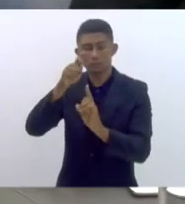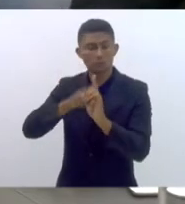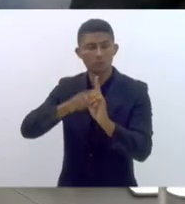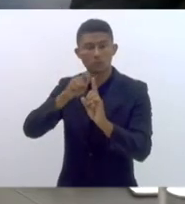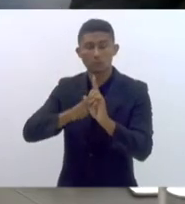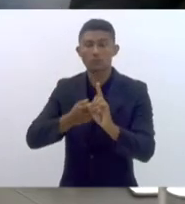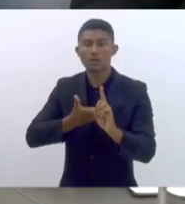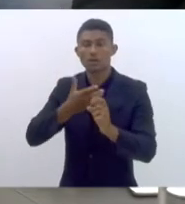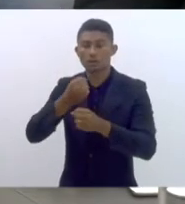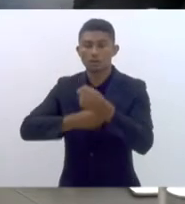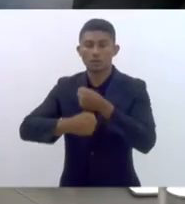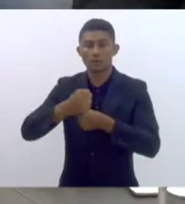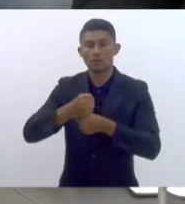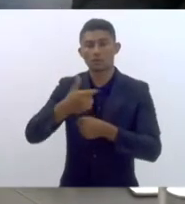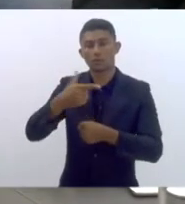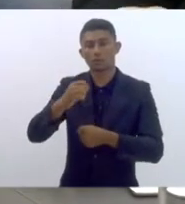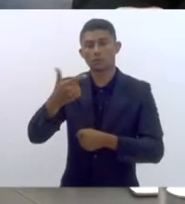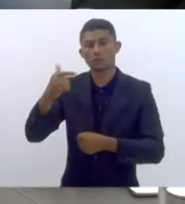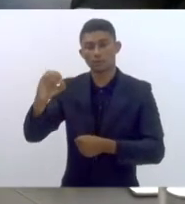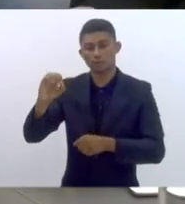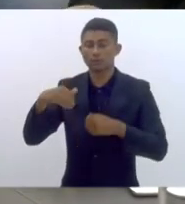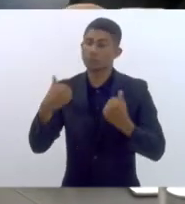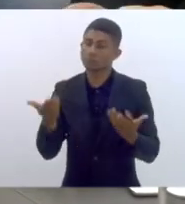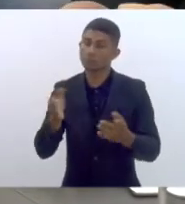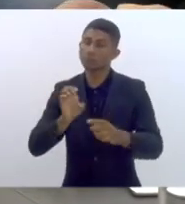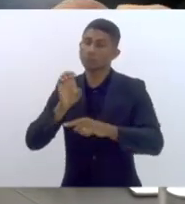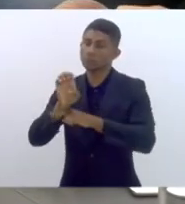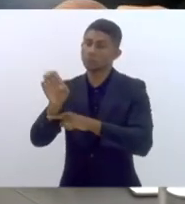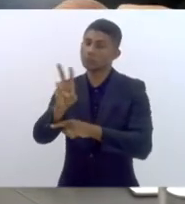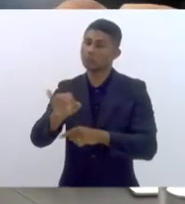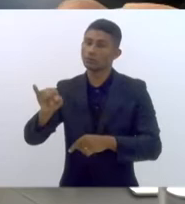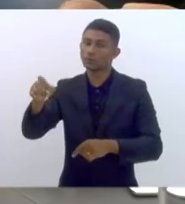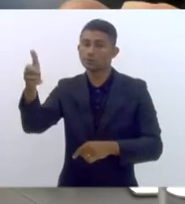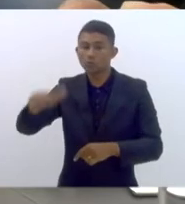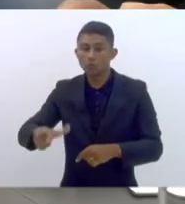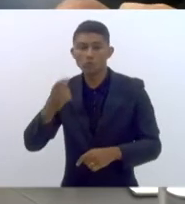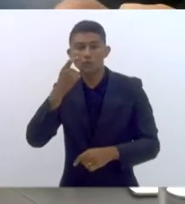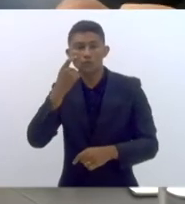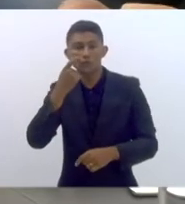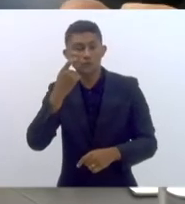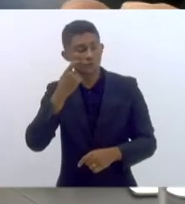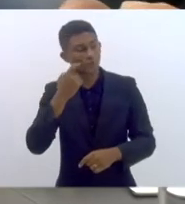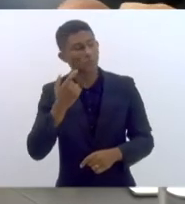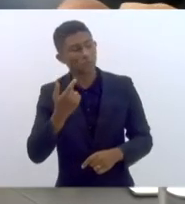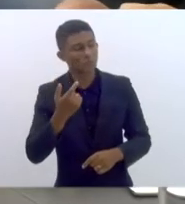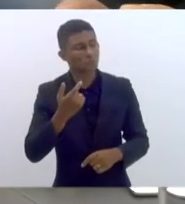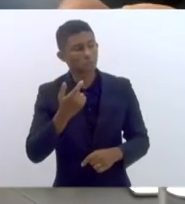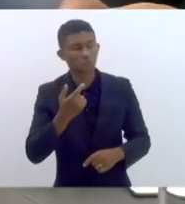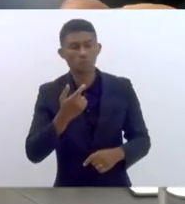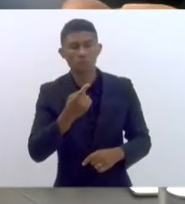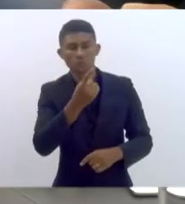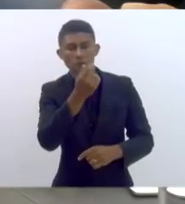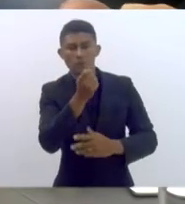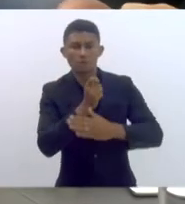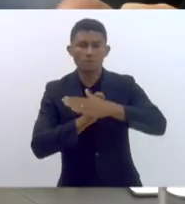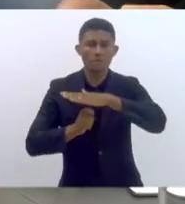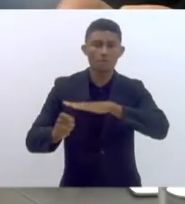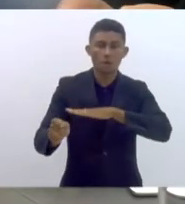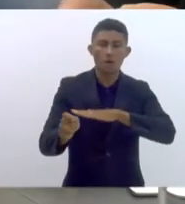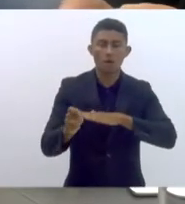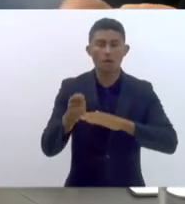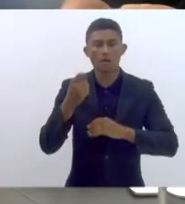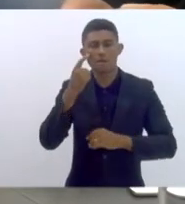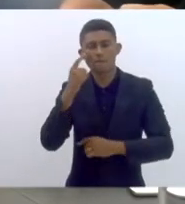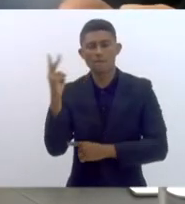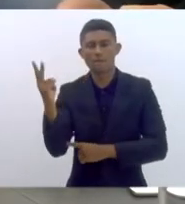2020. Então, o Estado vai refinanciar dentro desse artigo os valores da operação